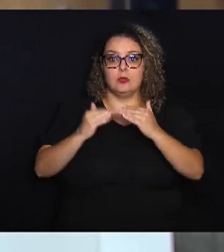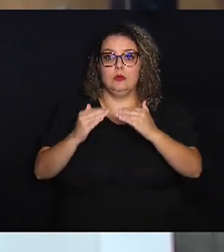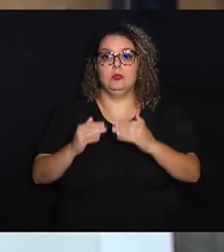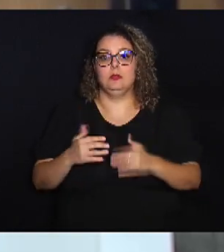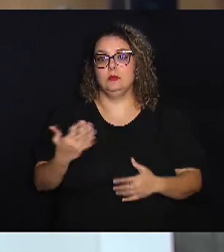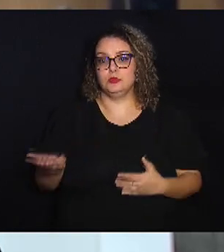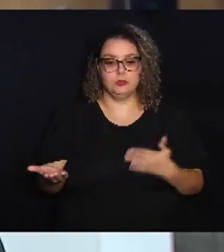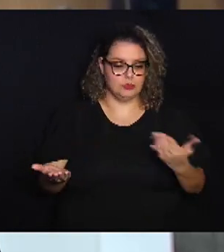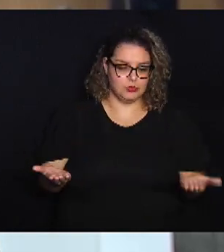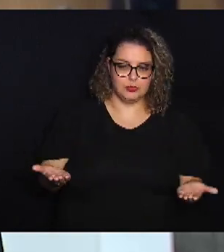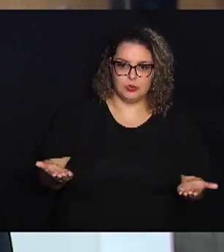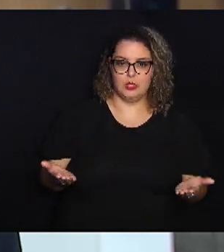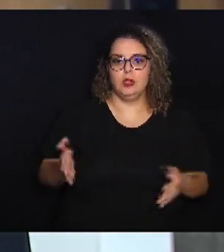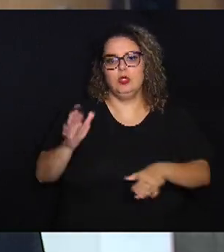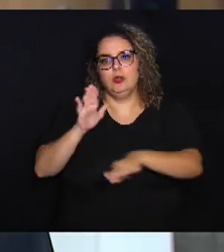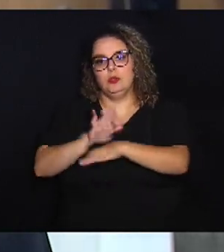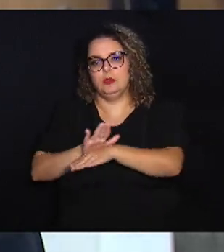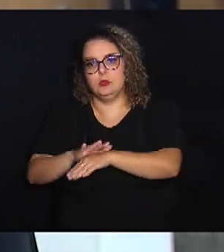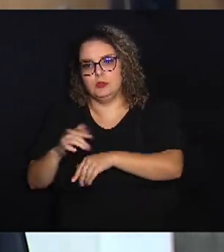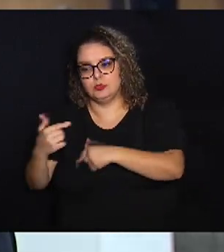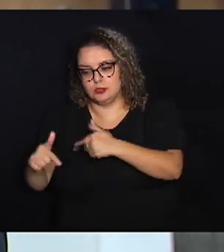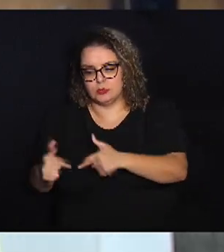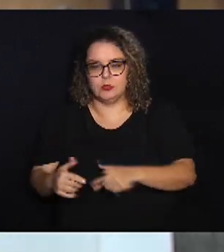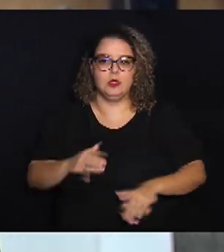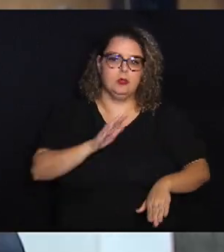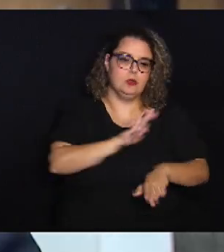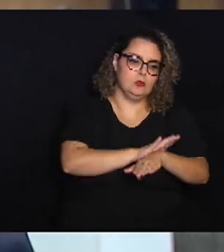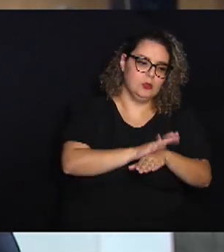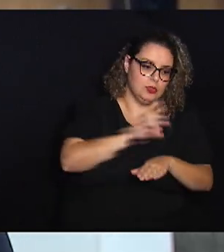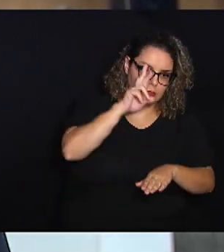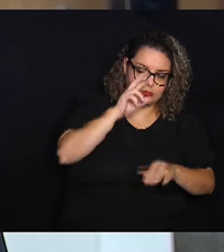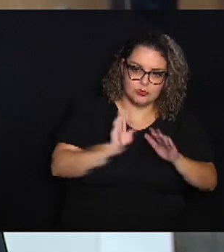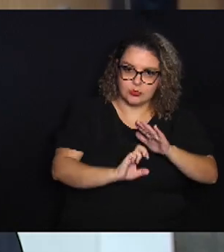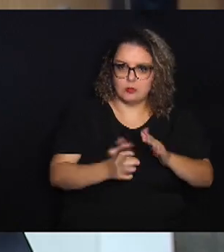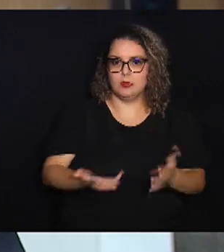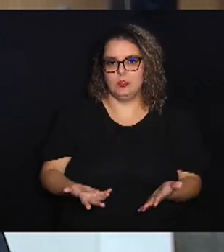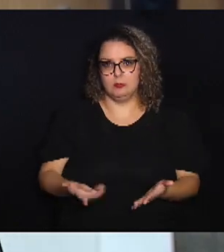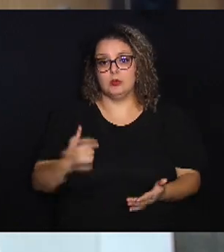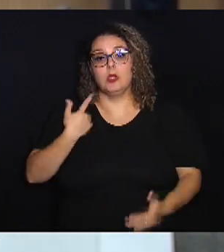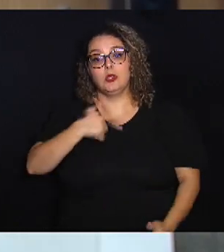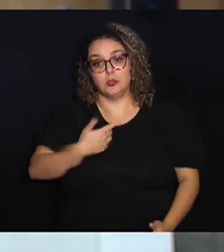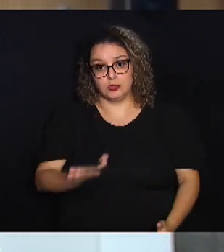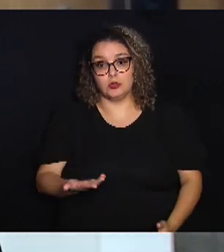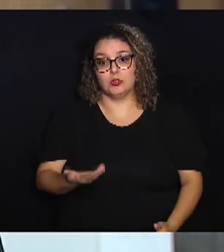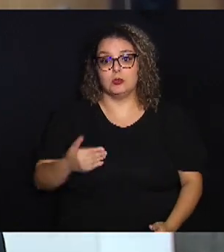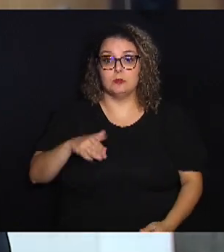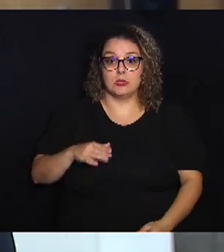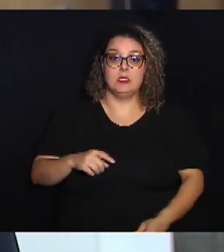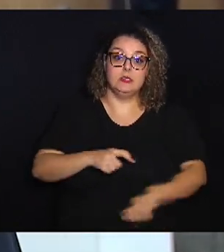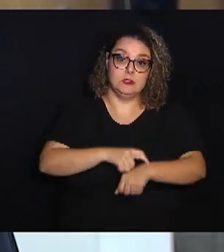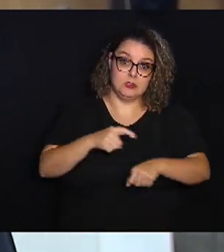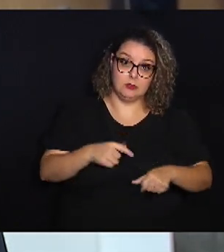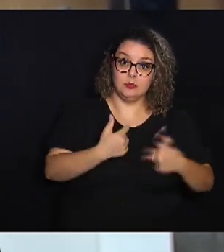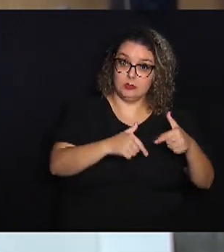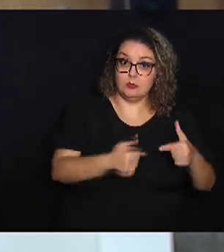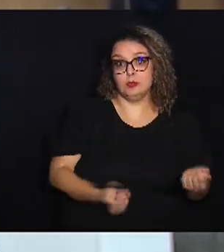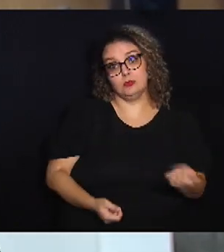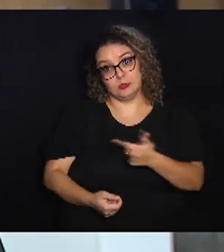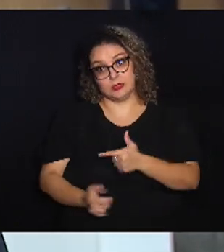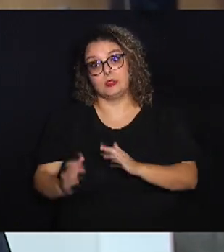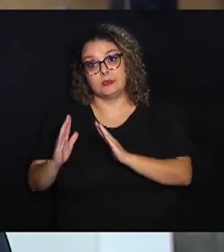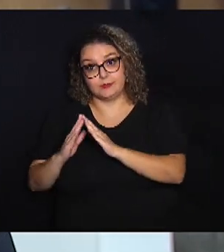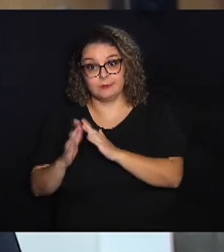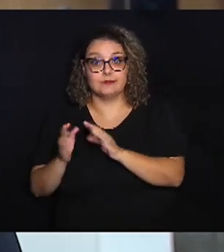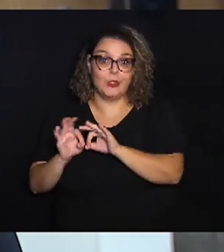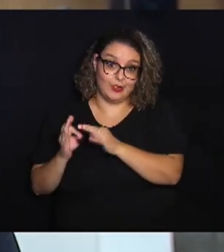lados, Colaboração do empregado, colaboração do empregador, para que a gente passe muito mais tempo no trabalho do que muitas